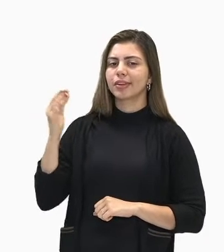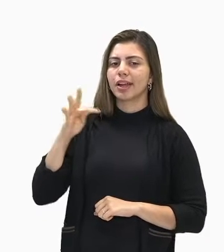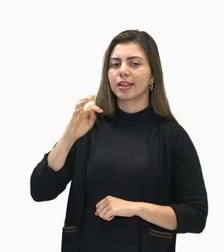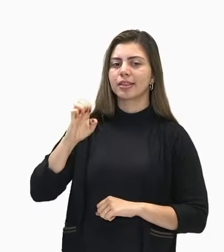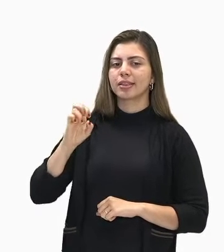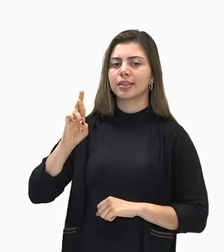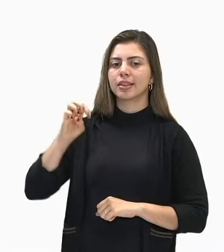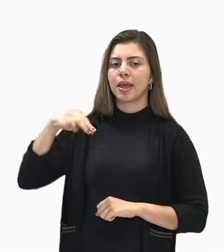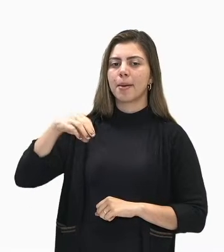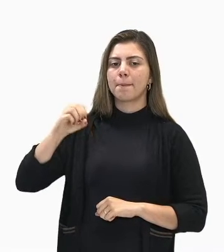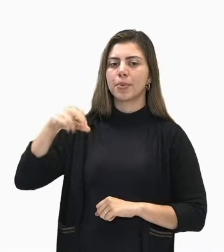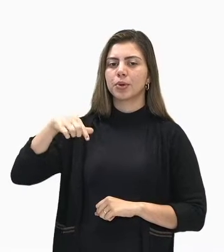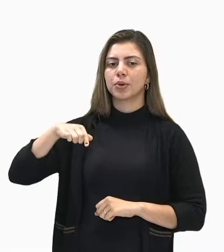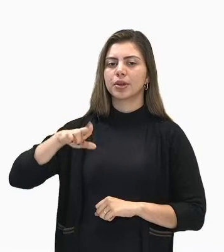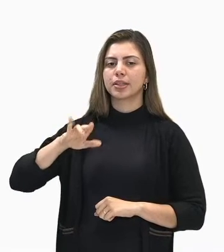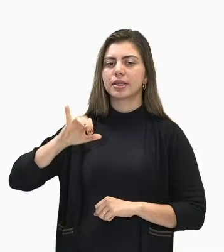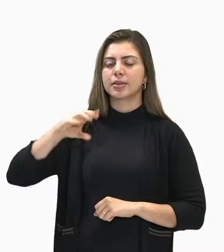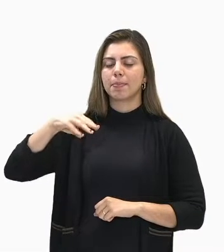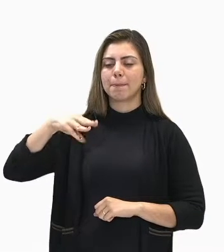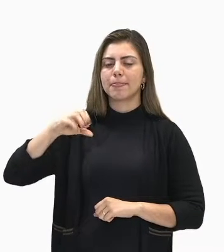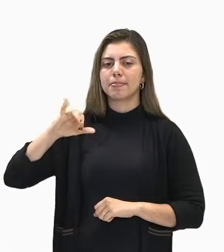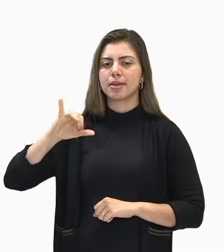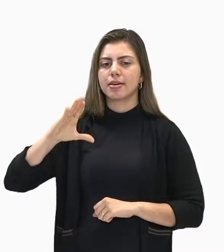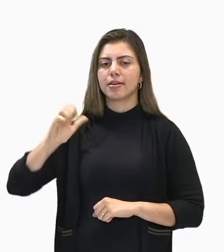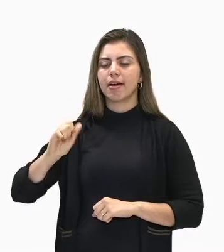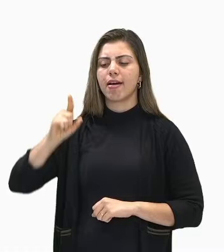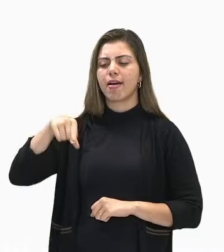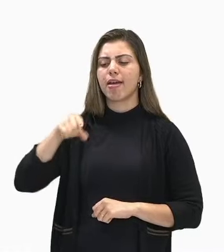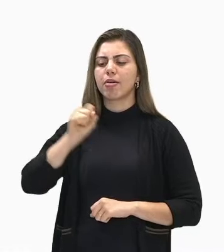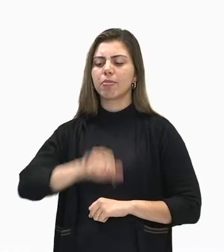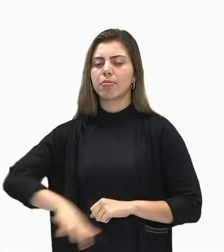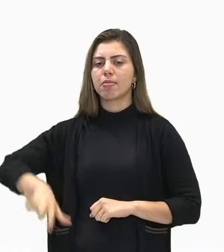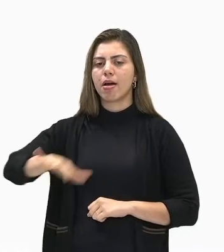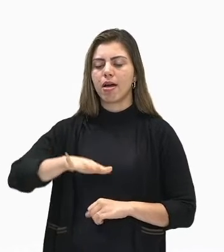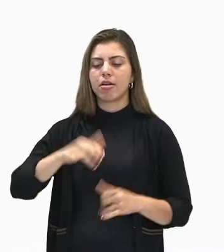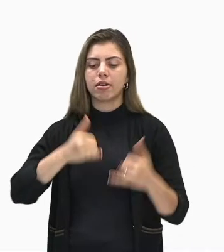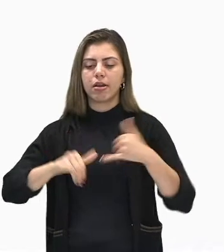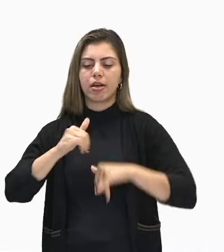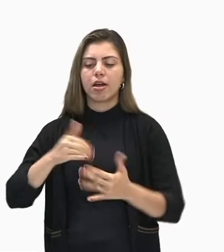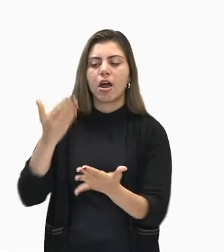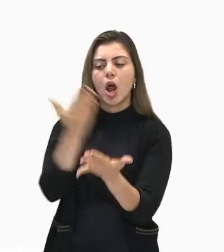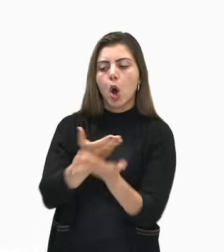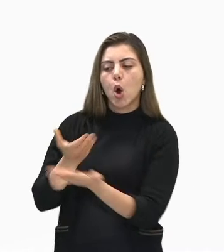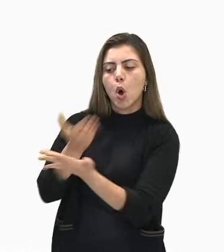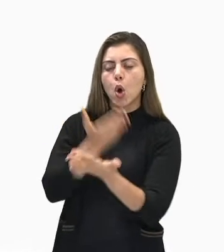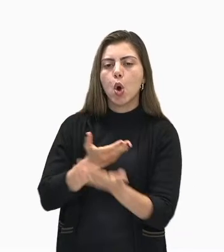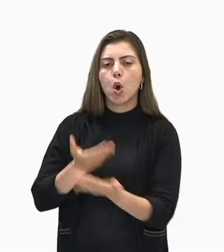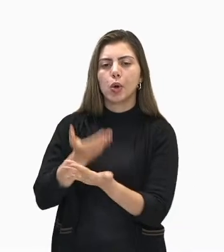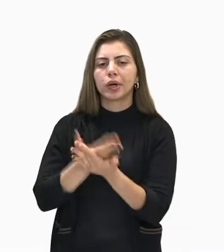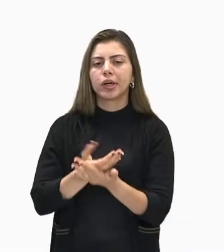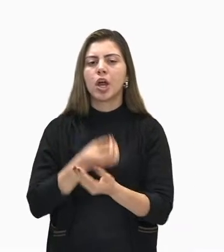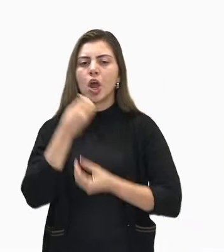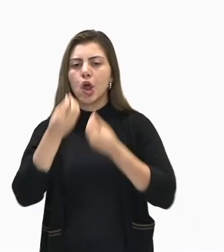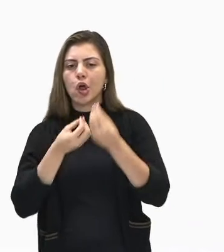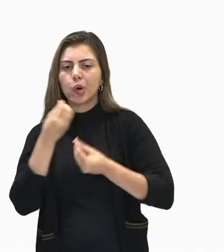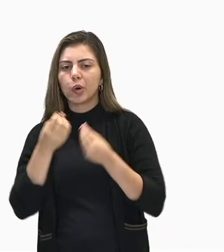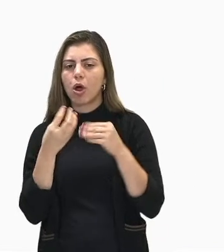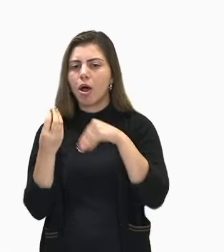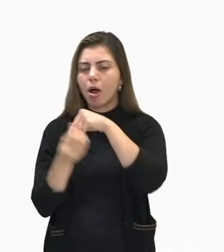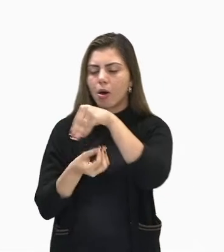química que vai estudar as